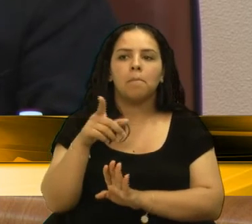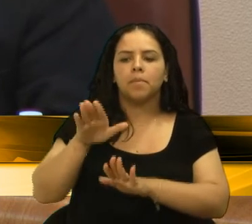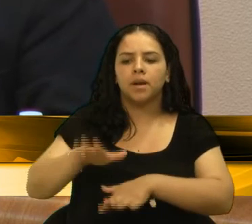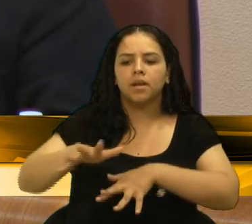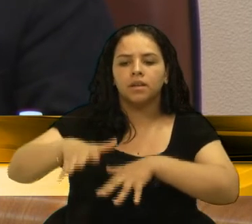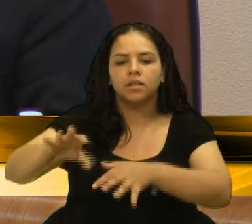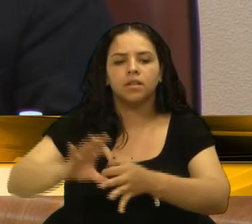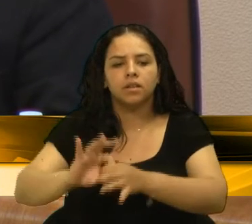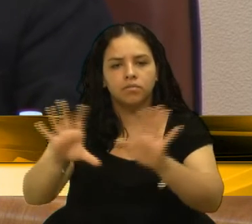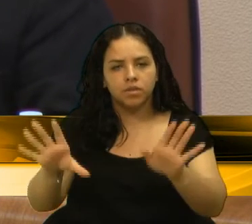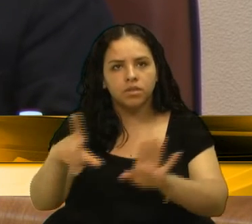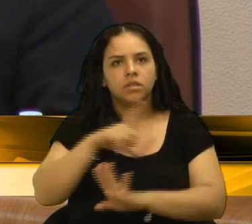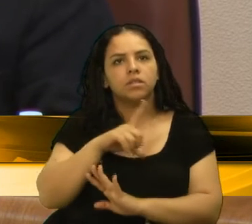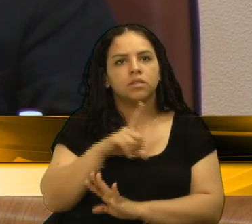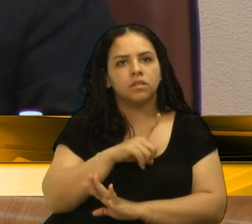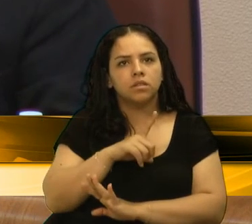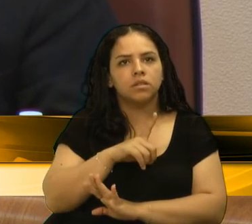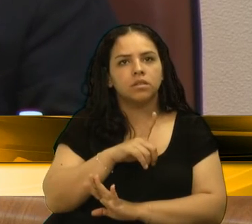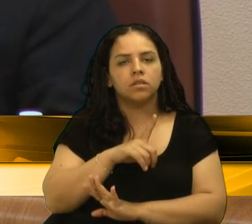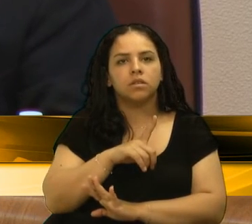por determinação judicial acabou